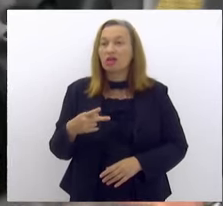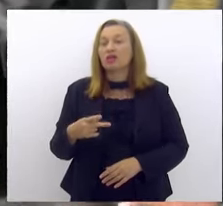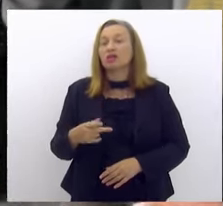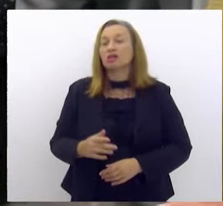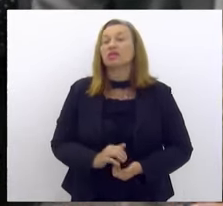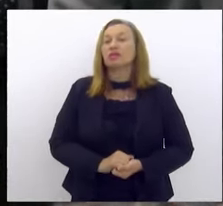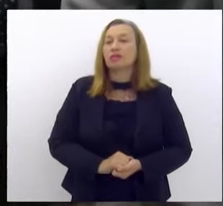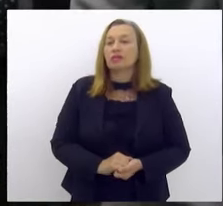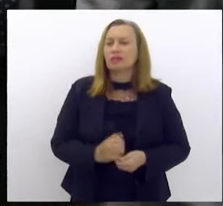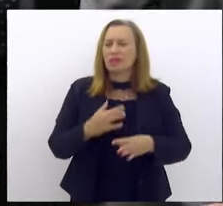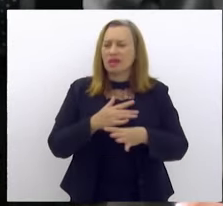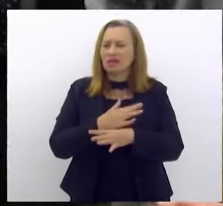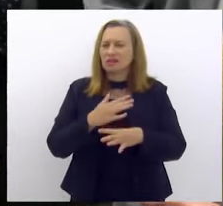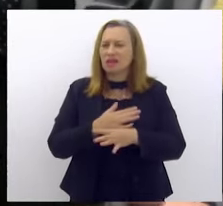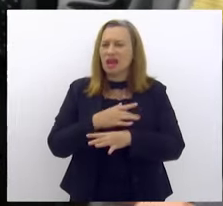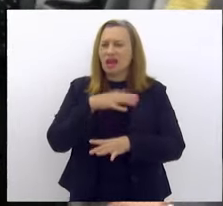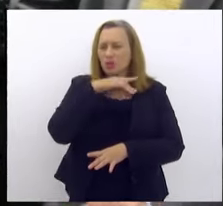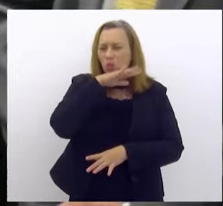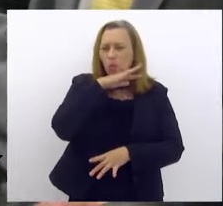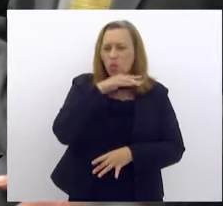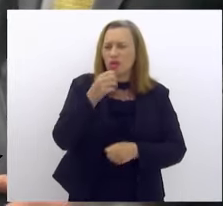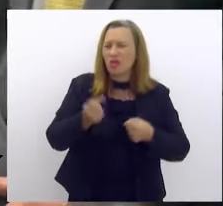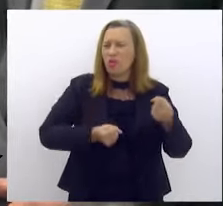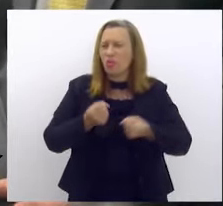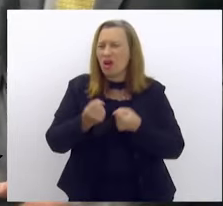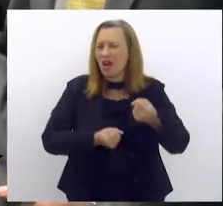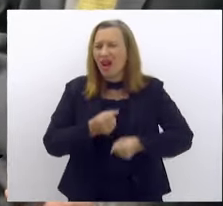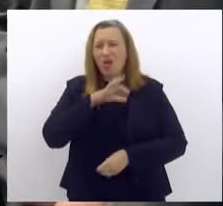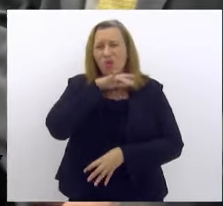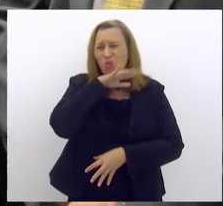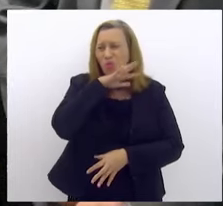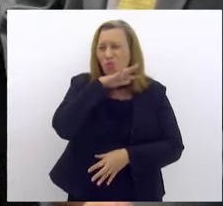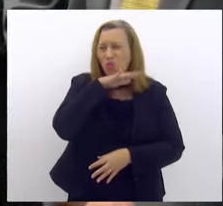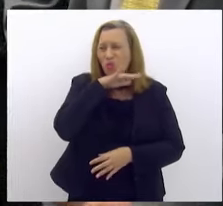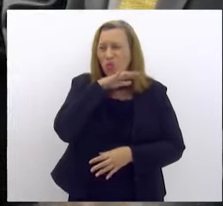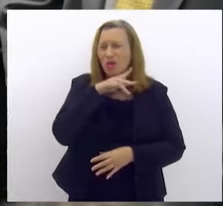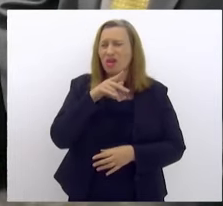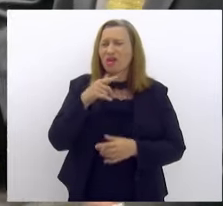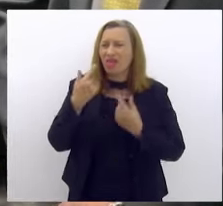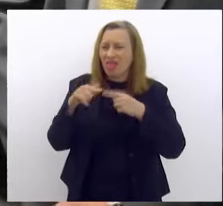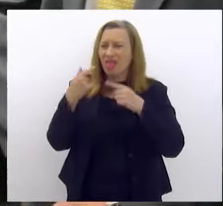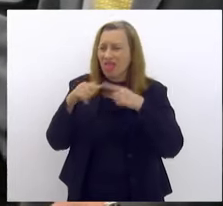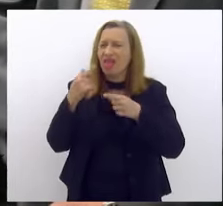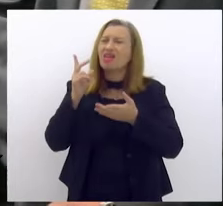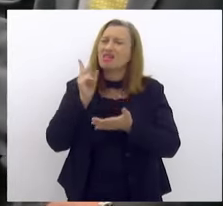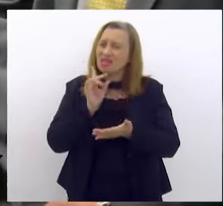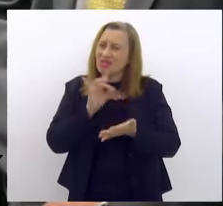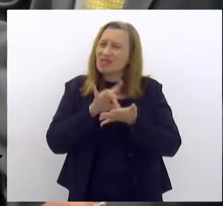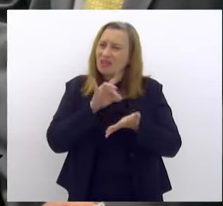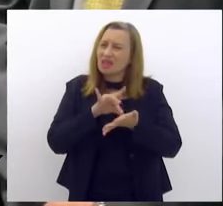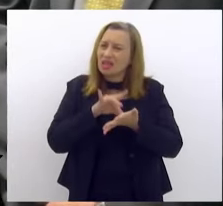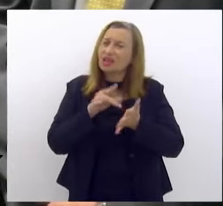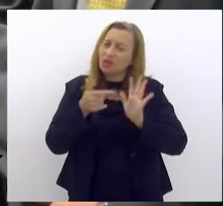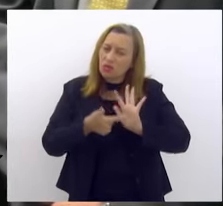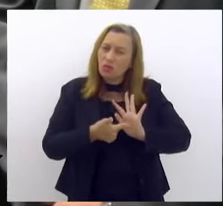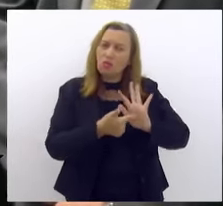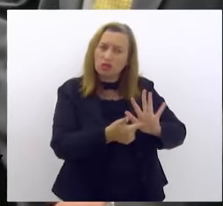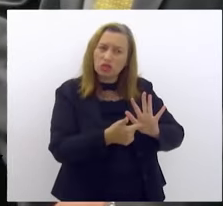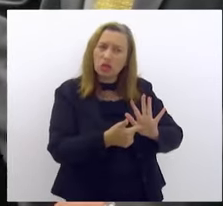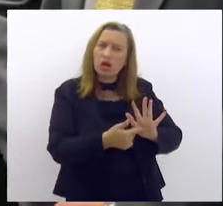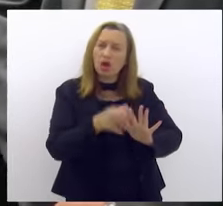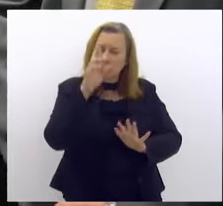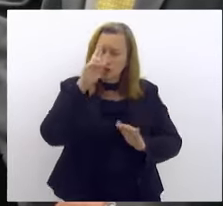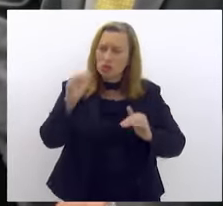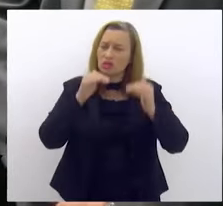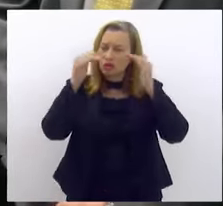de conservação das viaturas, das sedes da Guarda Municipal, trazendo reivindicação mesmo, reivindicações que eu vou levar à Vossa Excelência. E